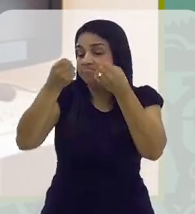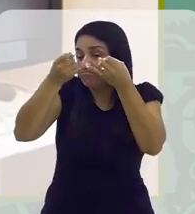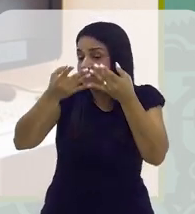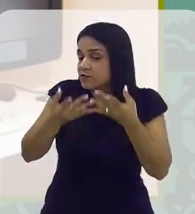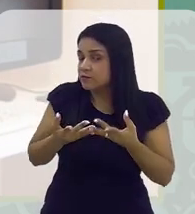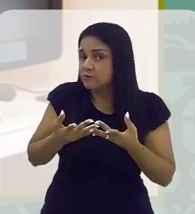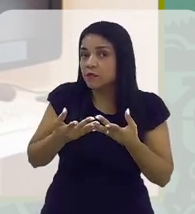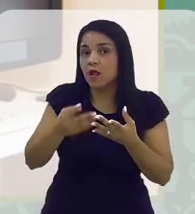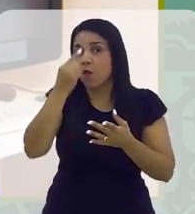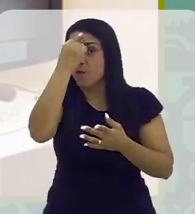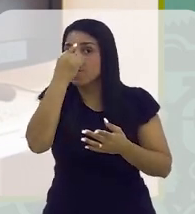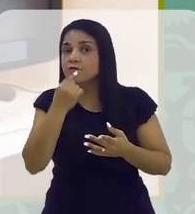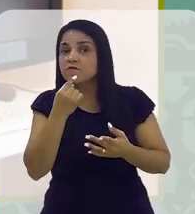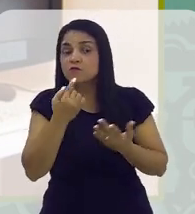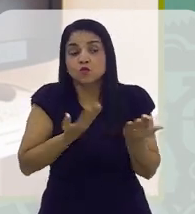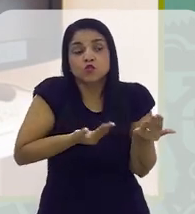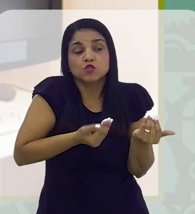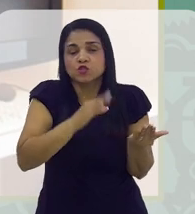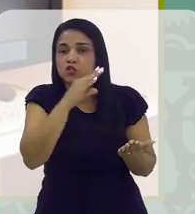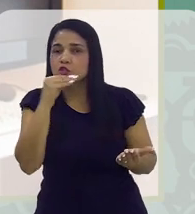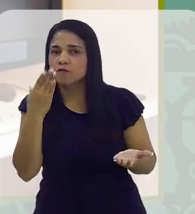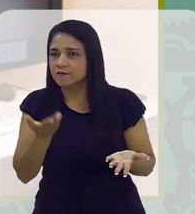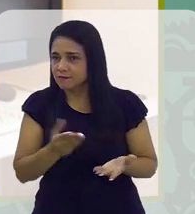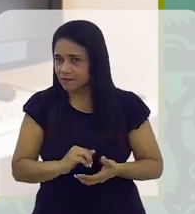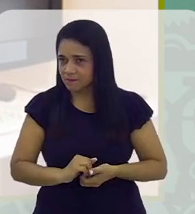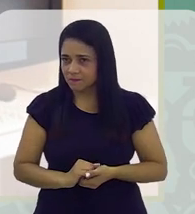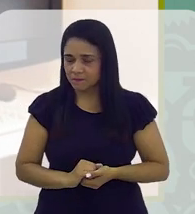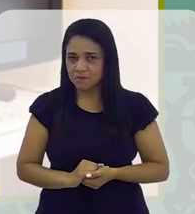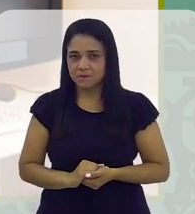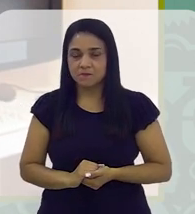pode dar para a gente em relação ao perfil desse jovem?